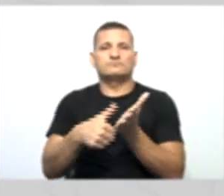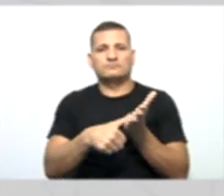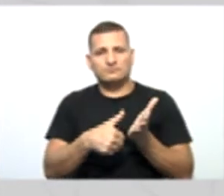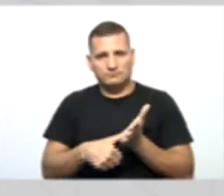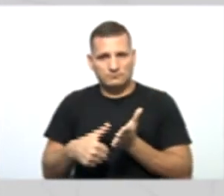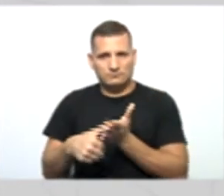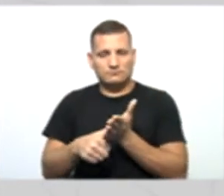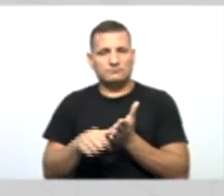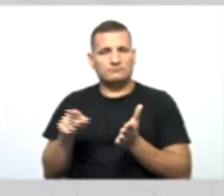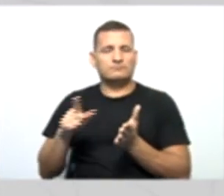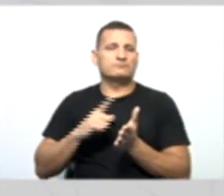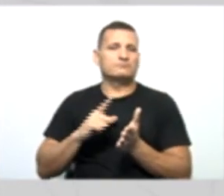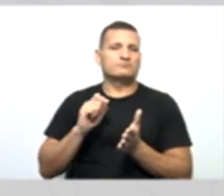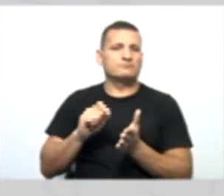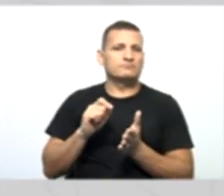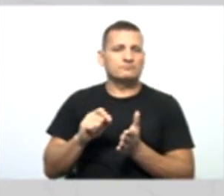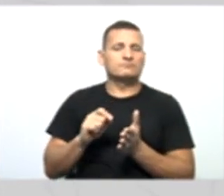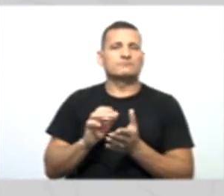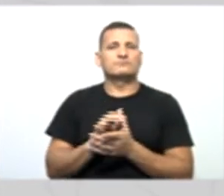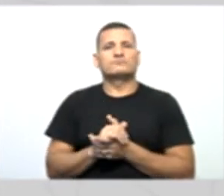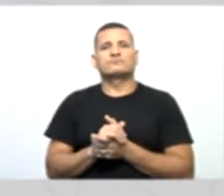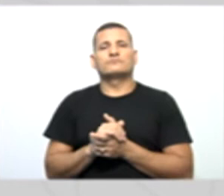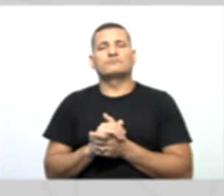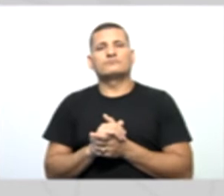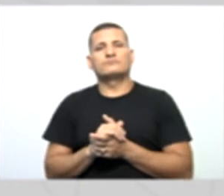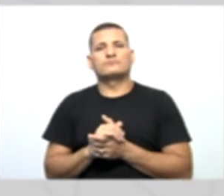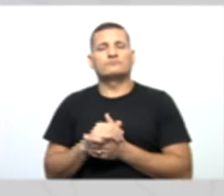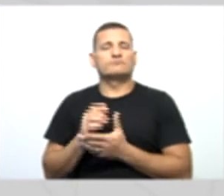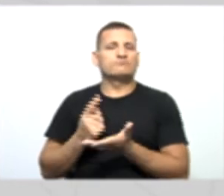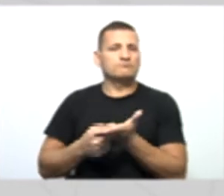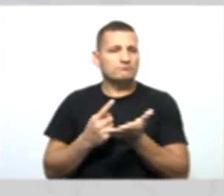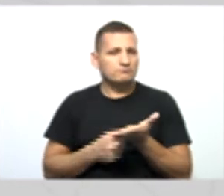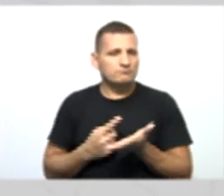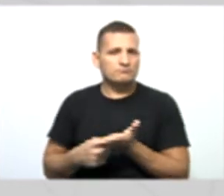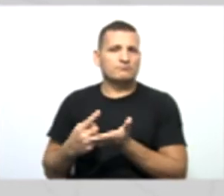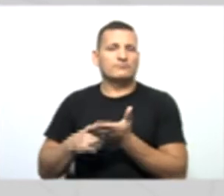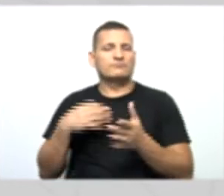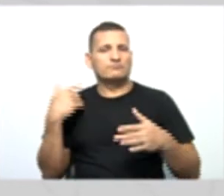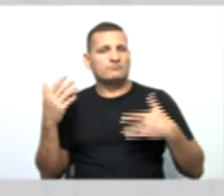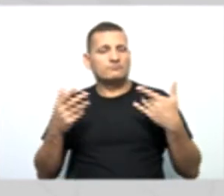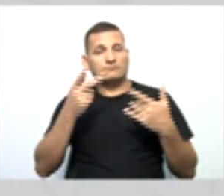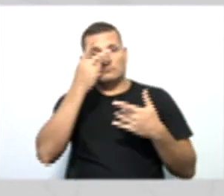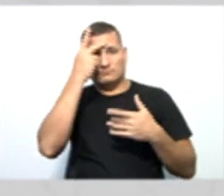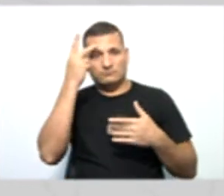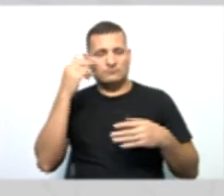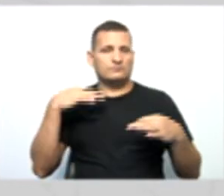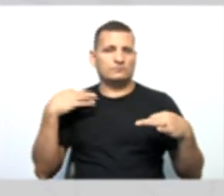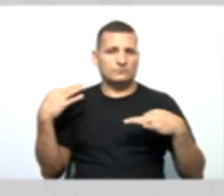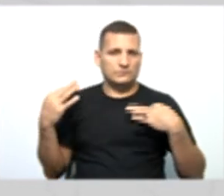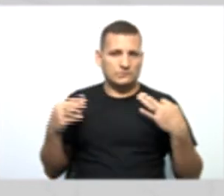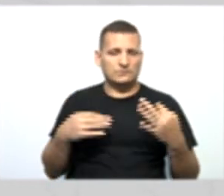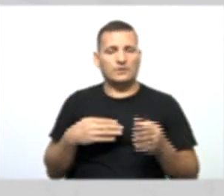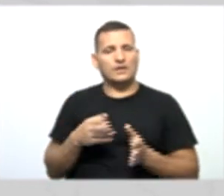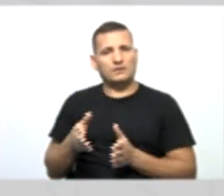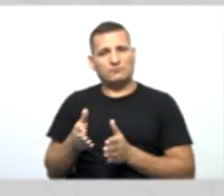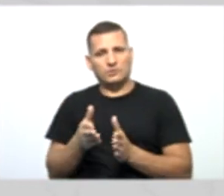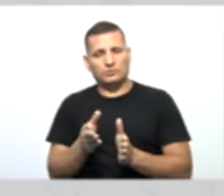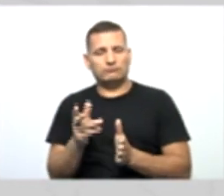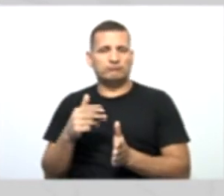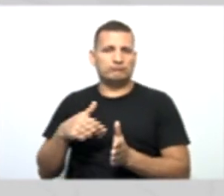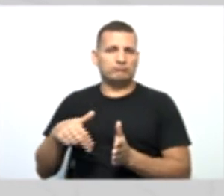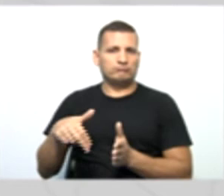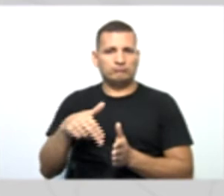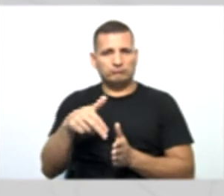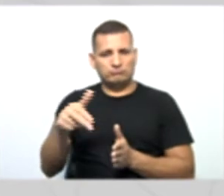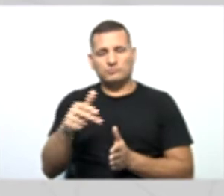são beneficiados com a organização de agenciamento de passeios dos turistas nas rotas turísticas.